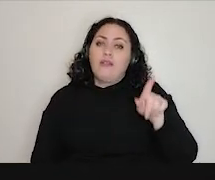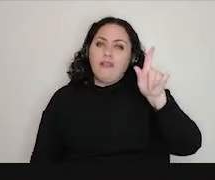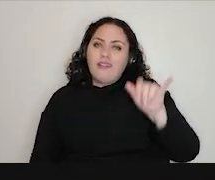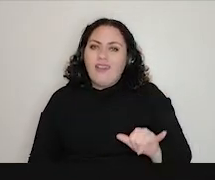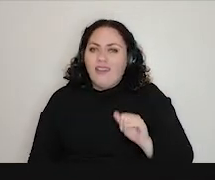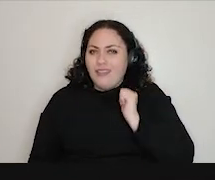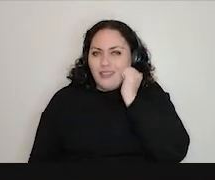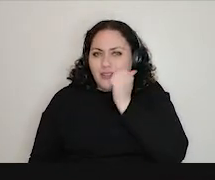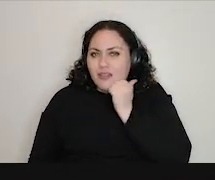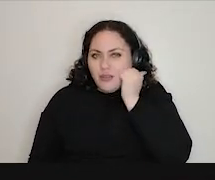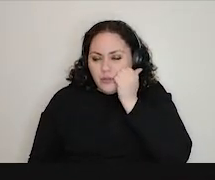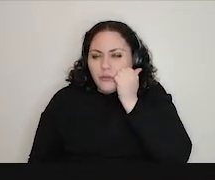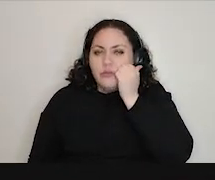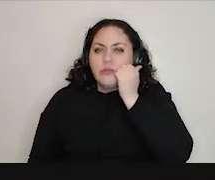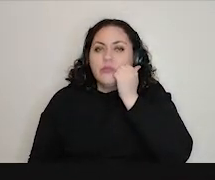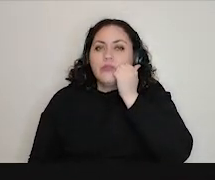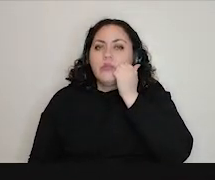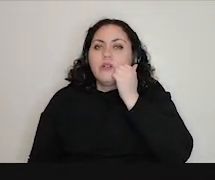que é negro,